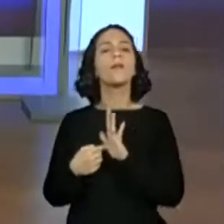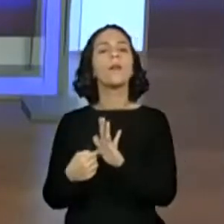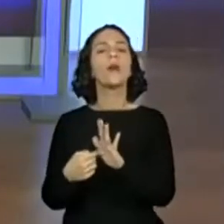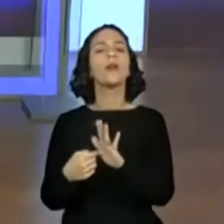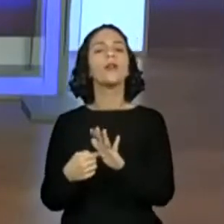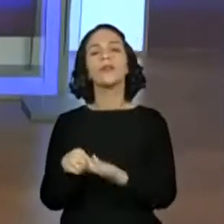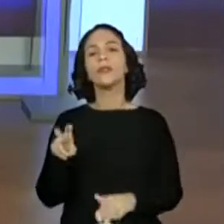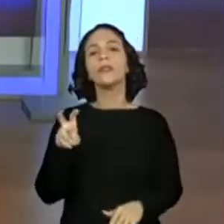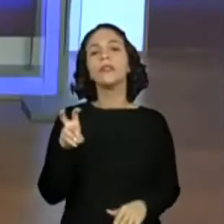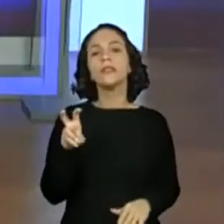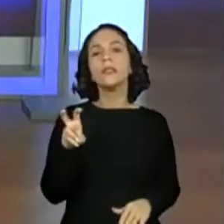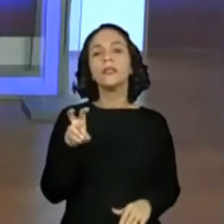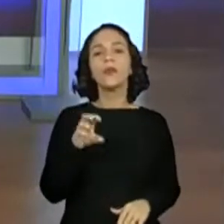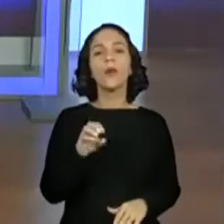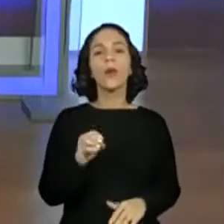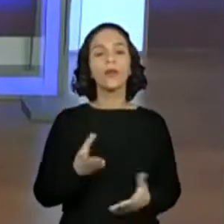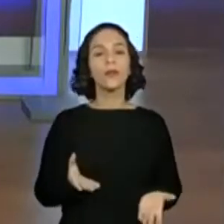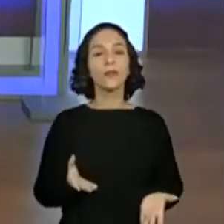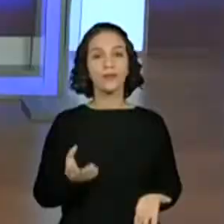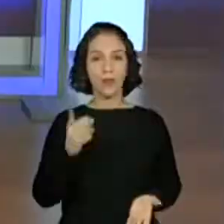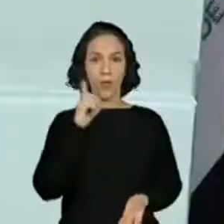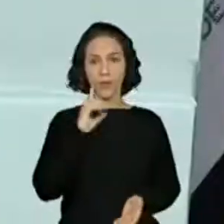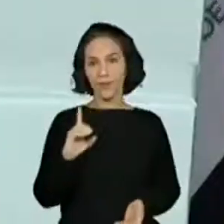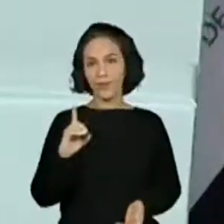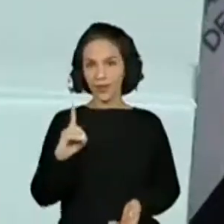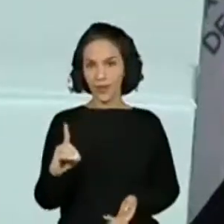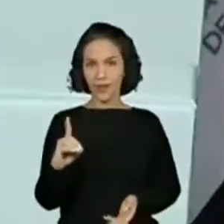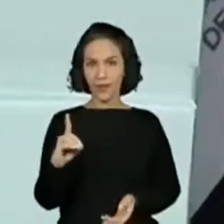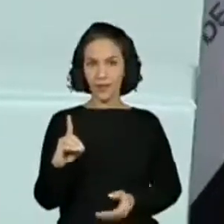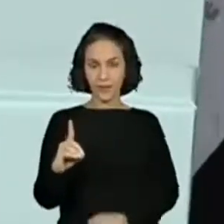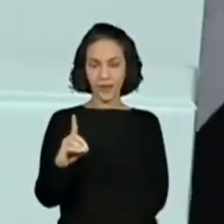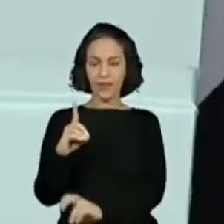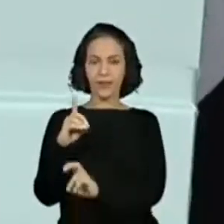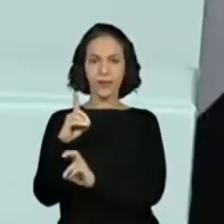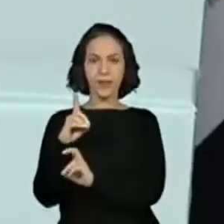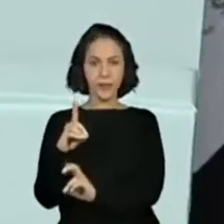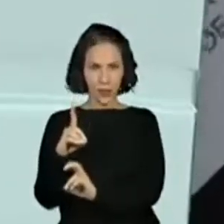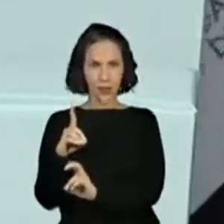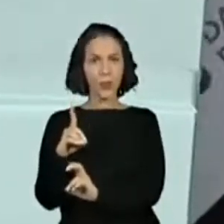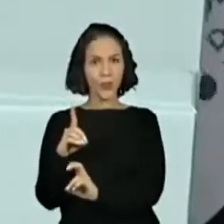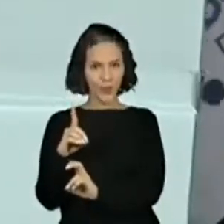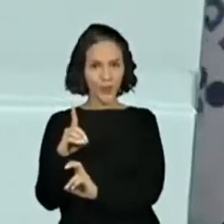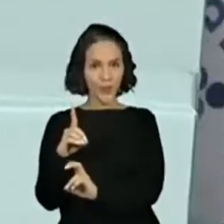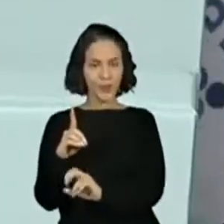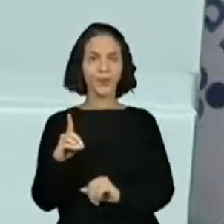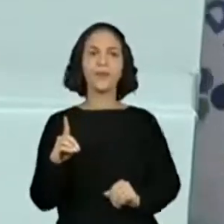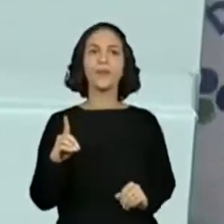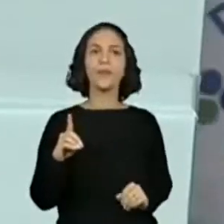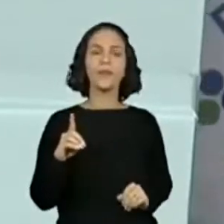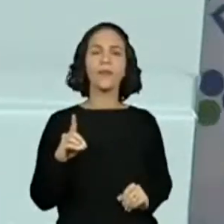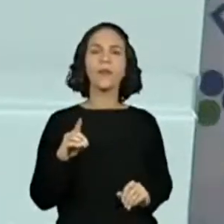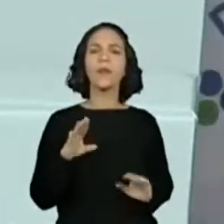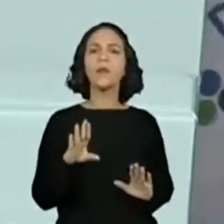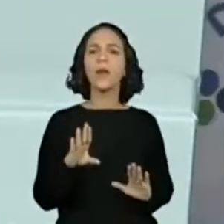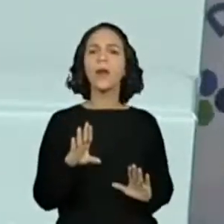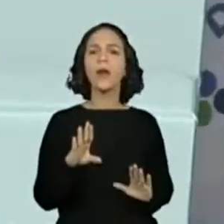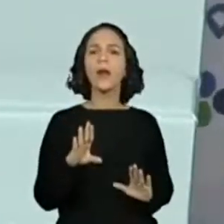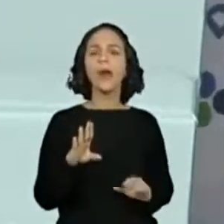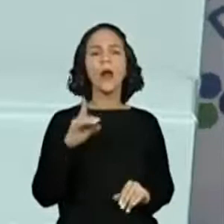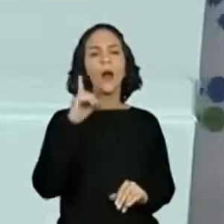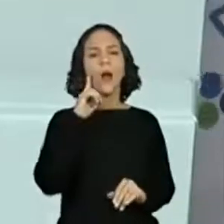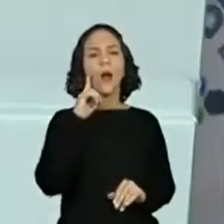nós temos aqui 5 dezenas, olha só, 5 dezenas, para representar aí